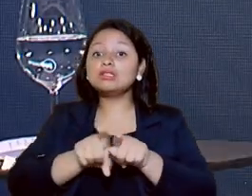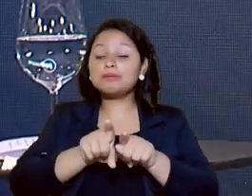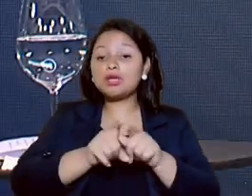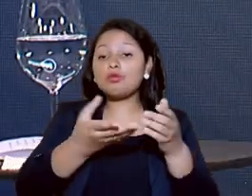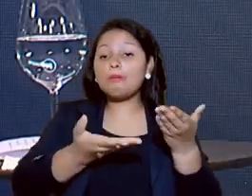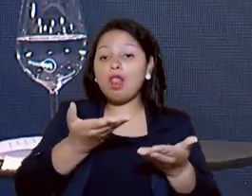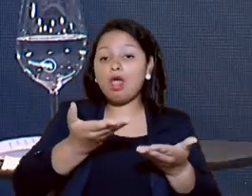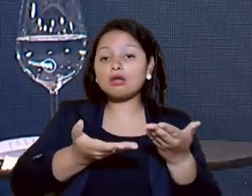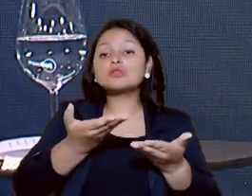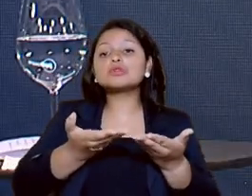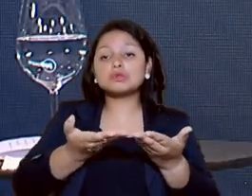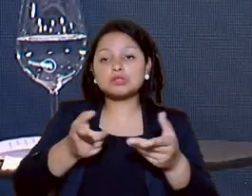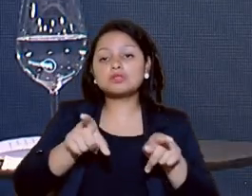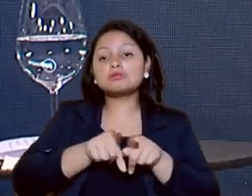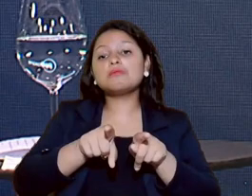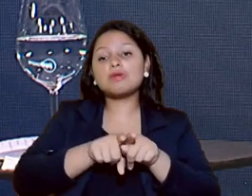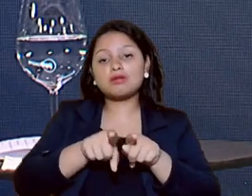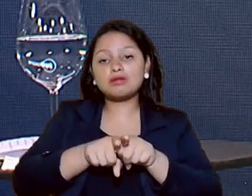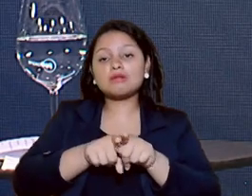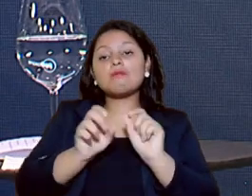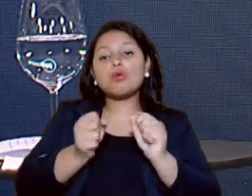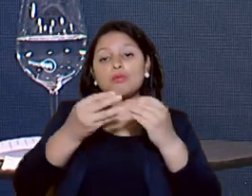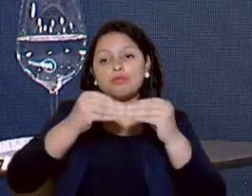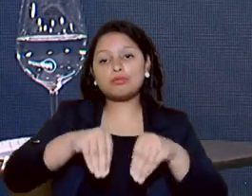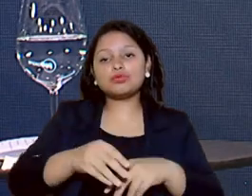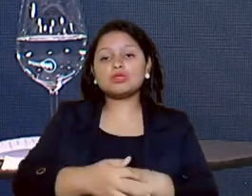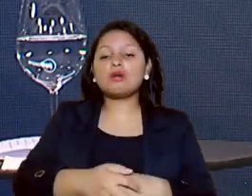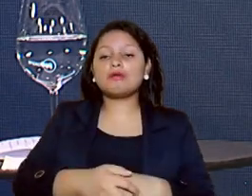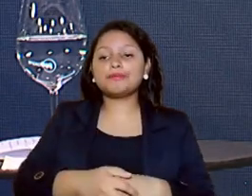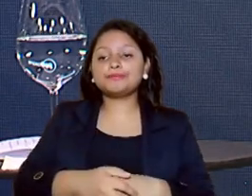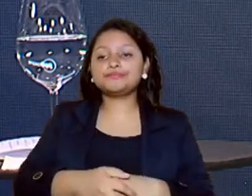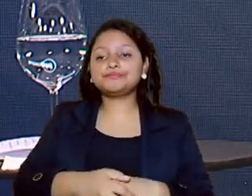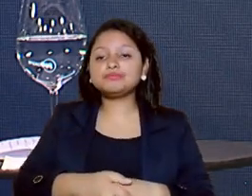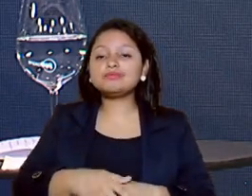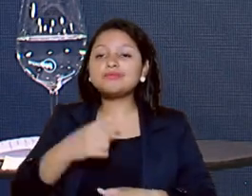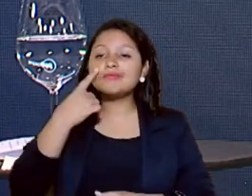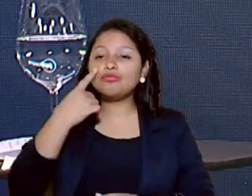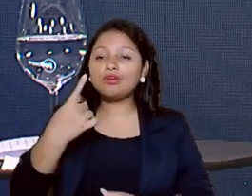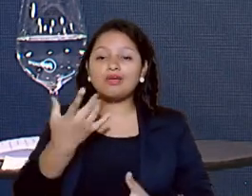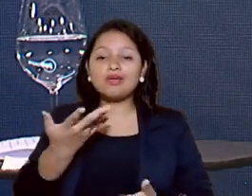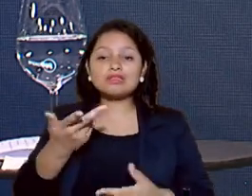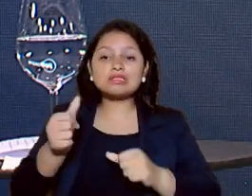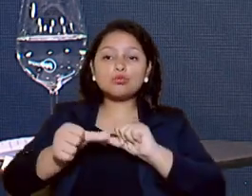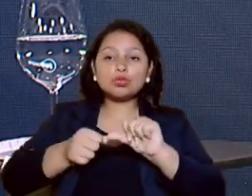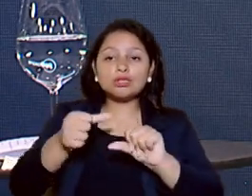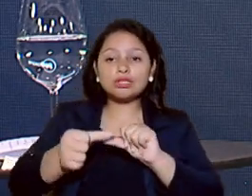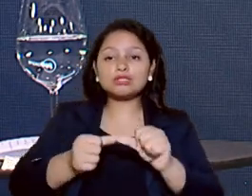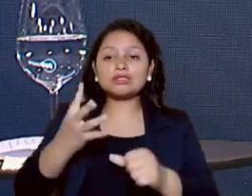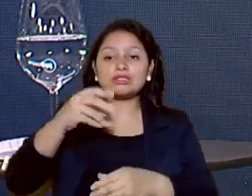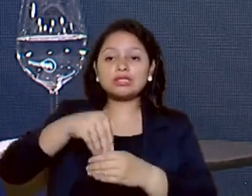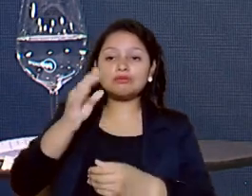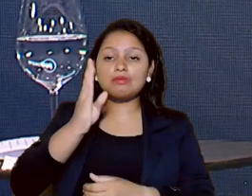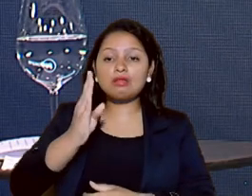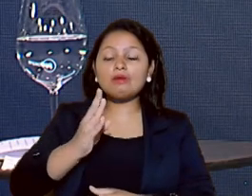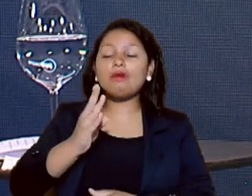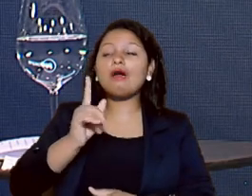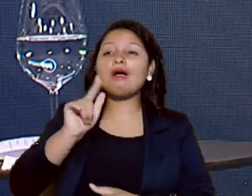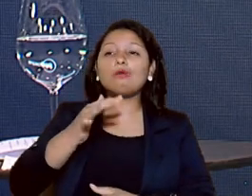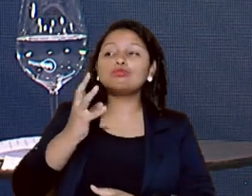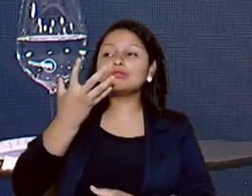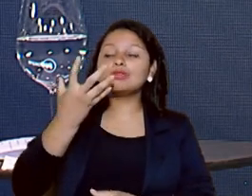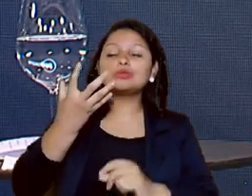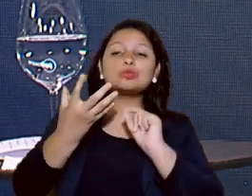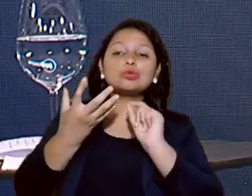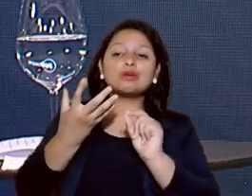companhias que ficam muito vulneráveis né então acho que essas assimetrias brasileiras é que gera um obviamente